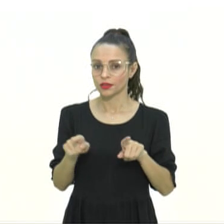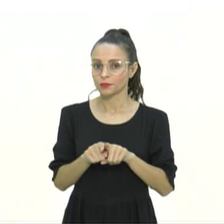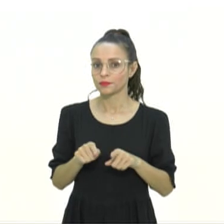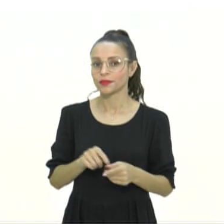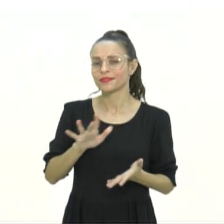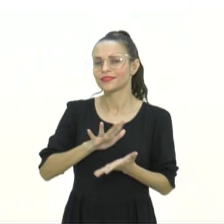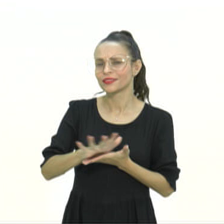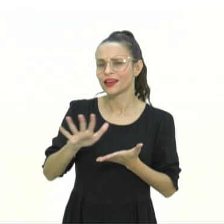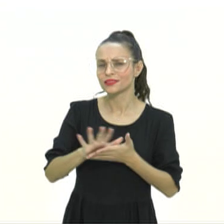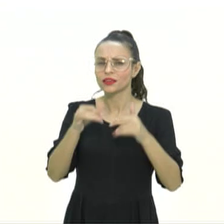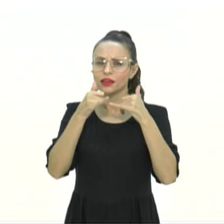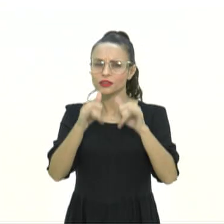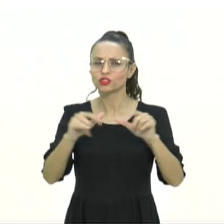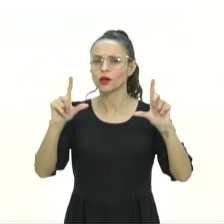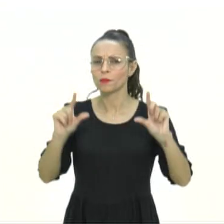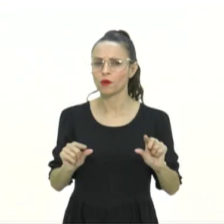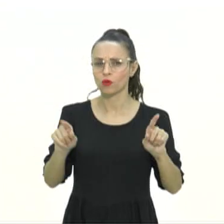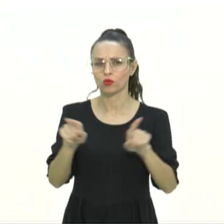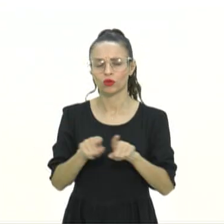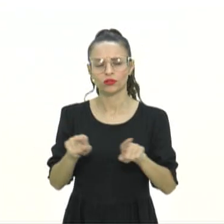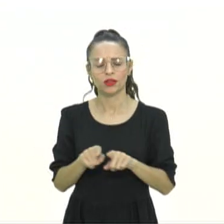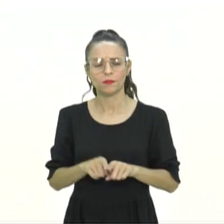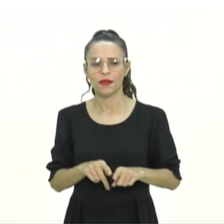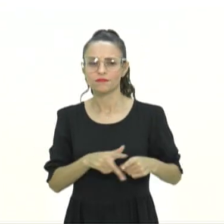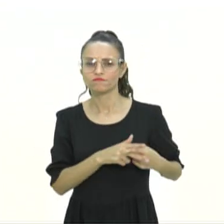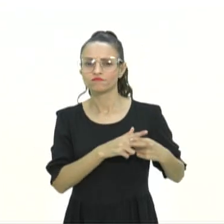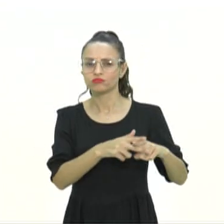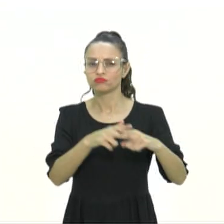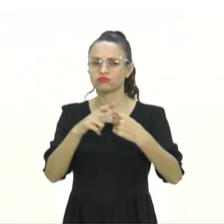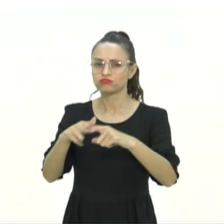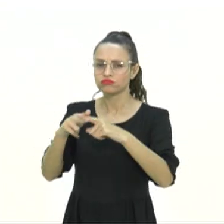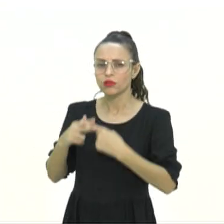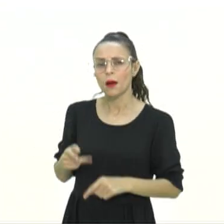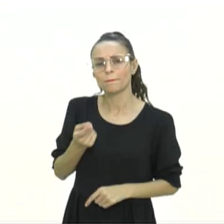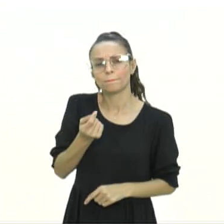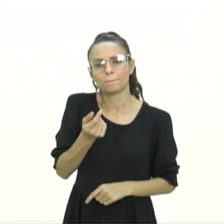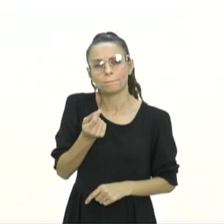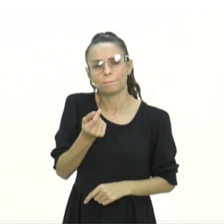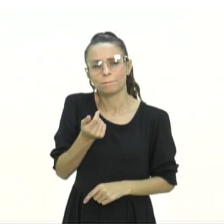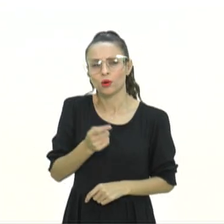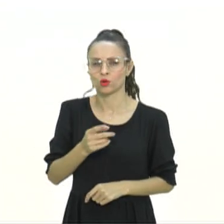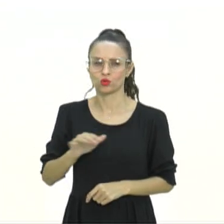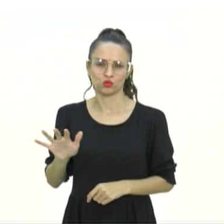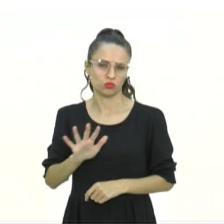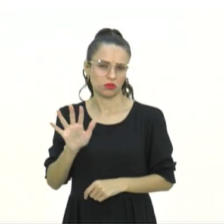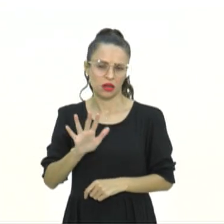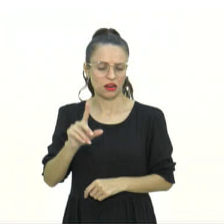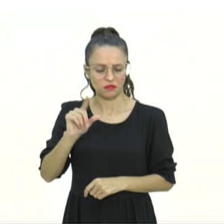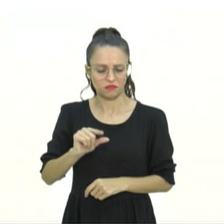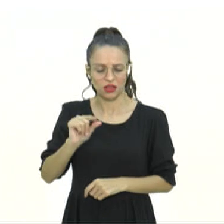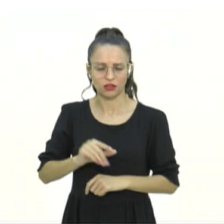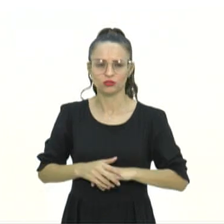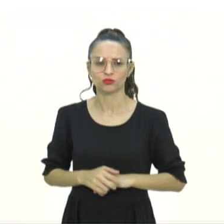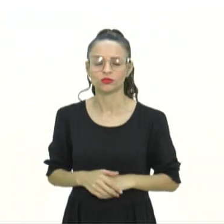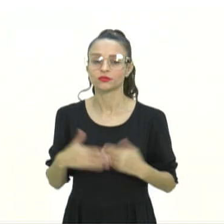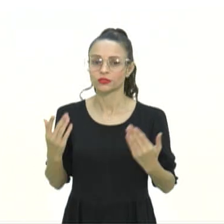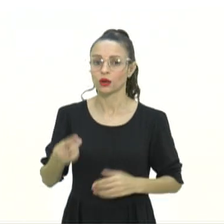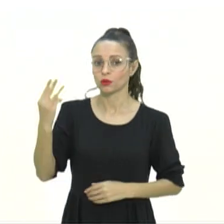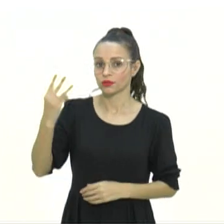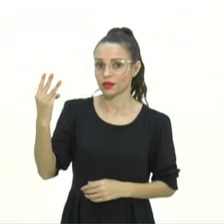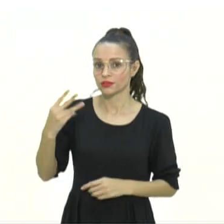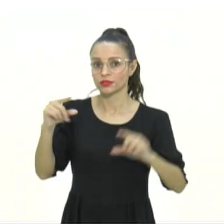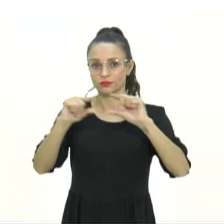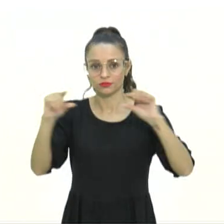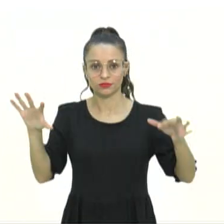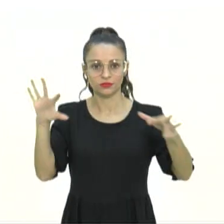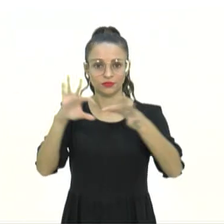pouca energia e há um baixo custo na manutenção. Então, a terceira frase faz referência ao